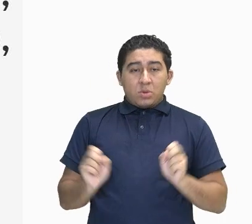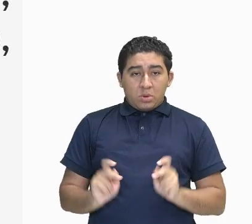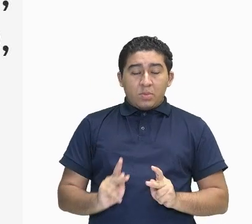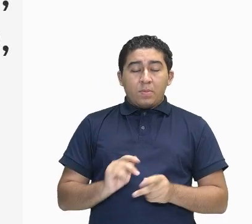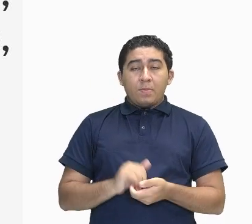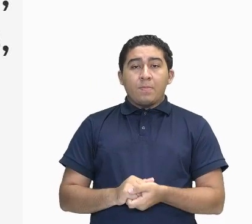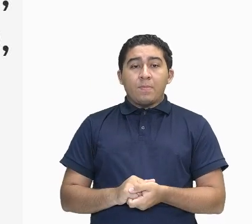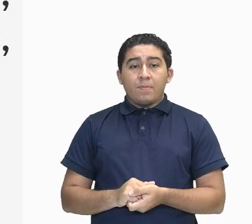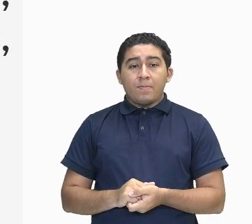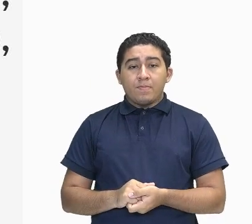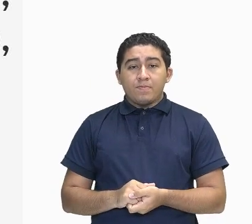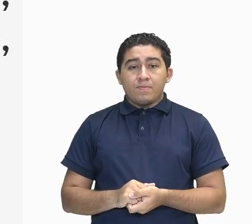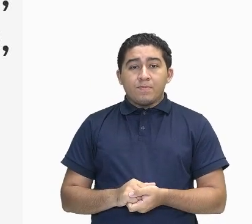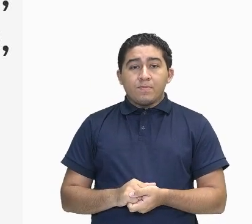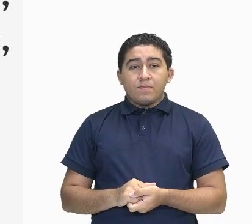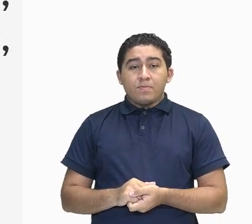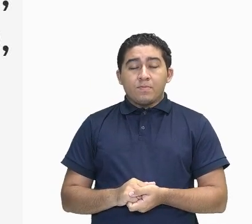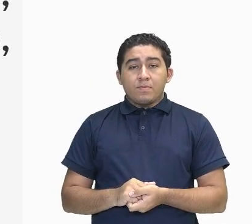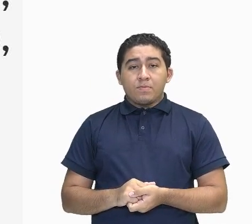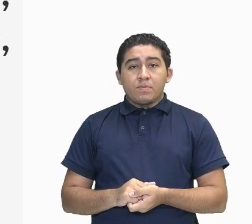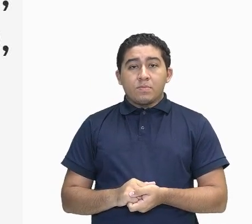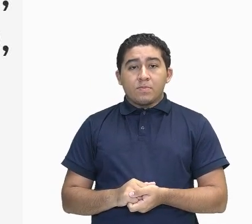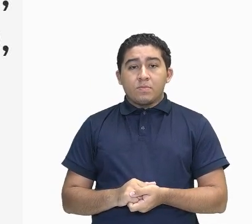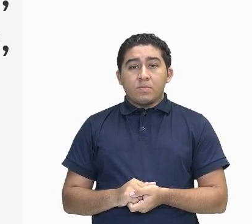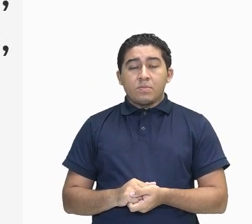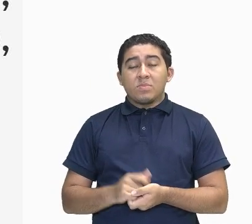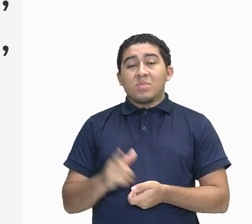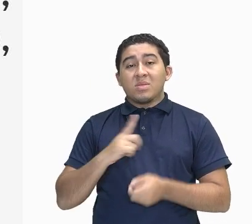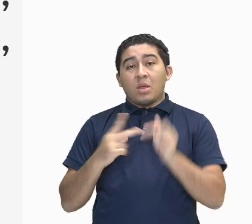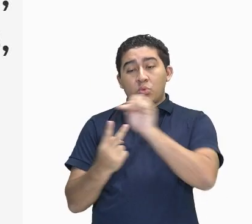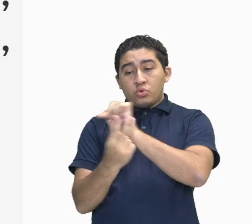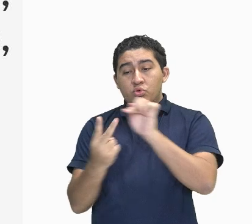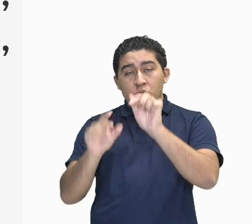Tanto o sistema agroflorestal quanto a